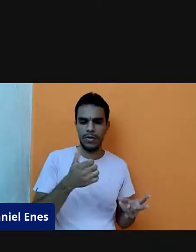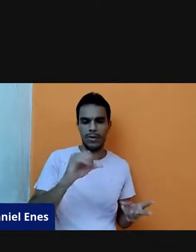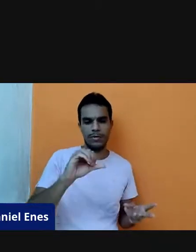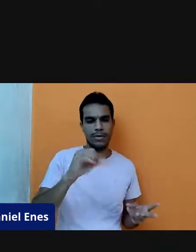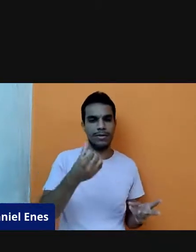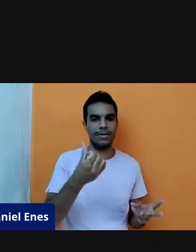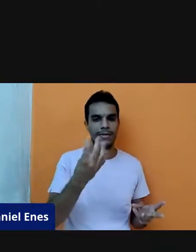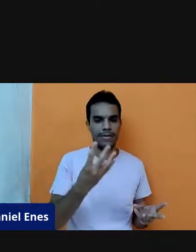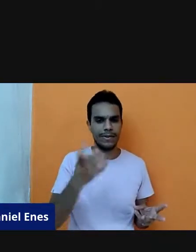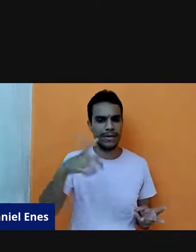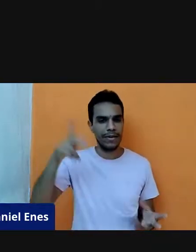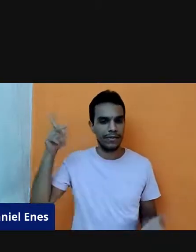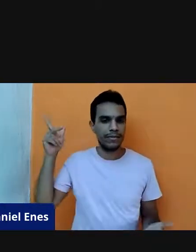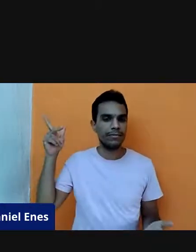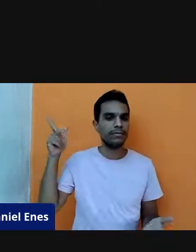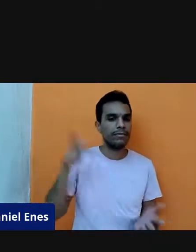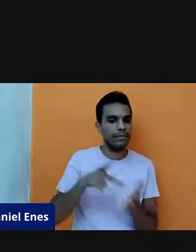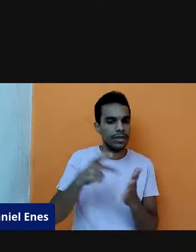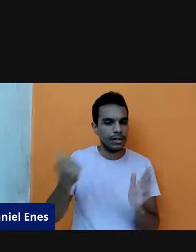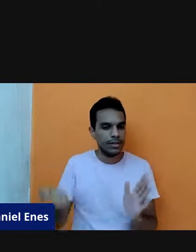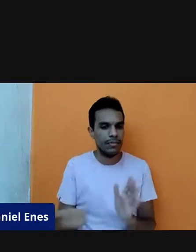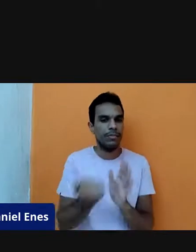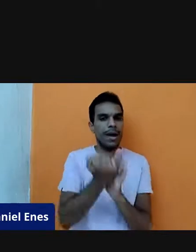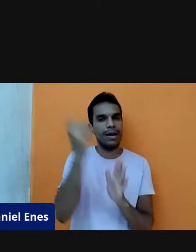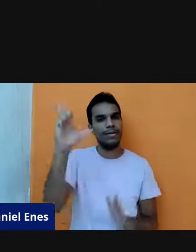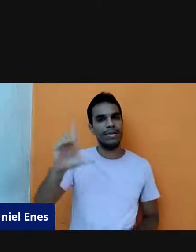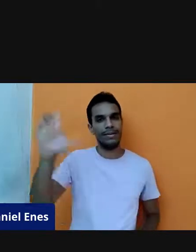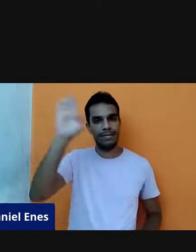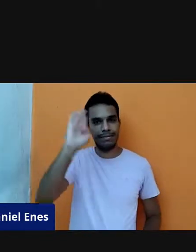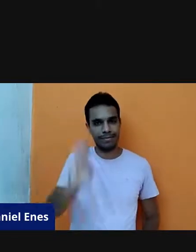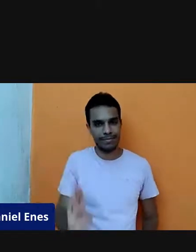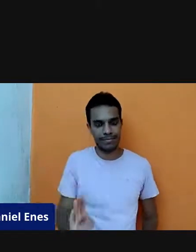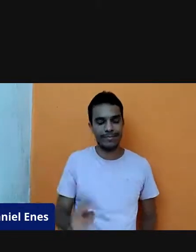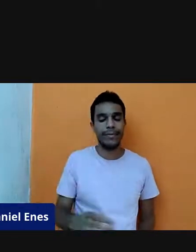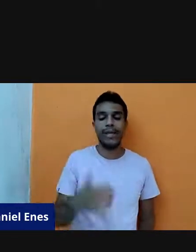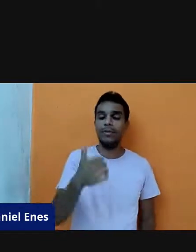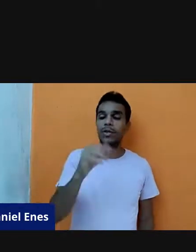verdadeiro marco na literatura brasileira. Em